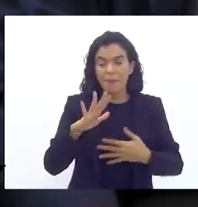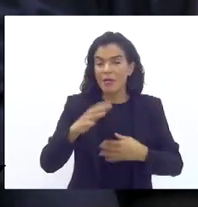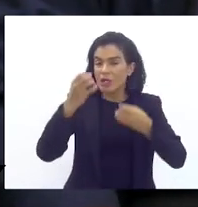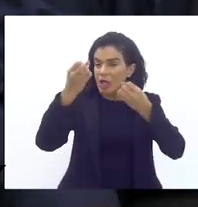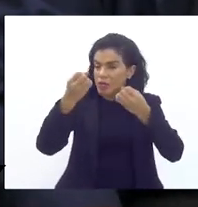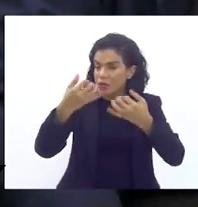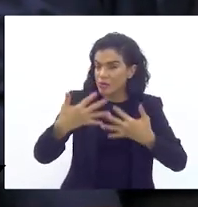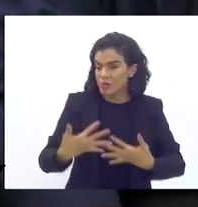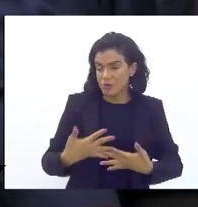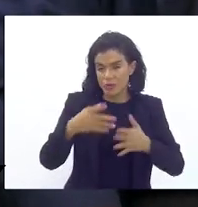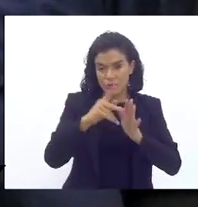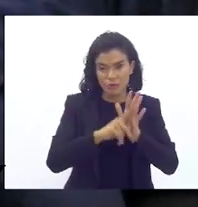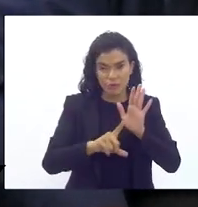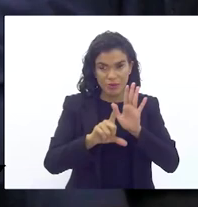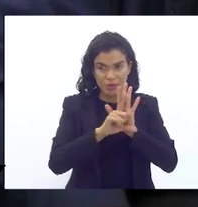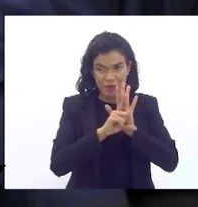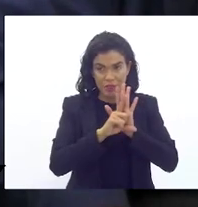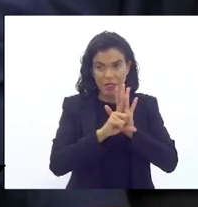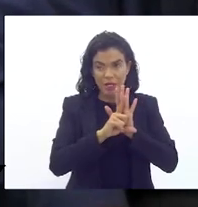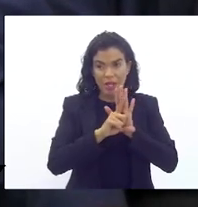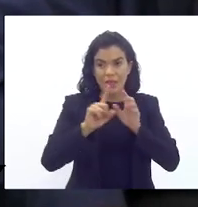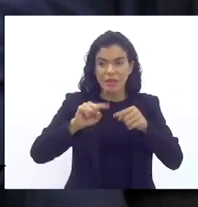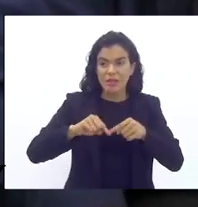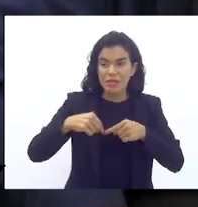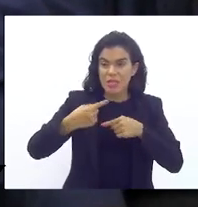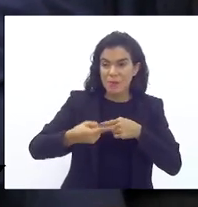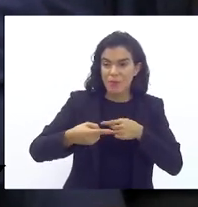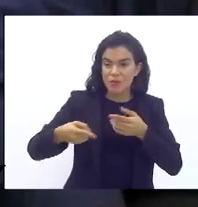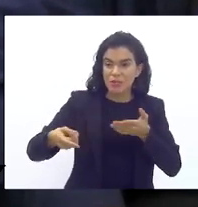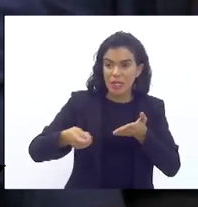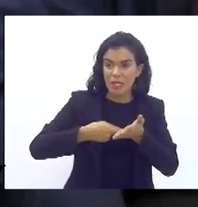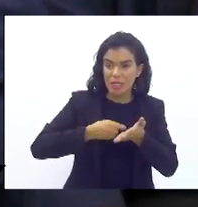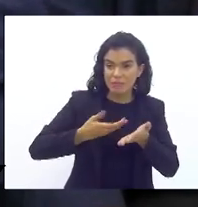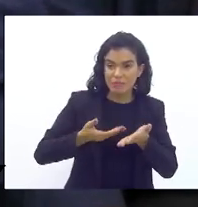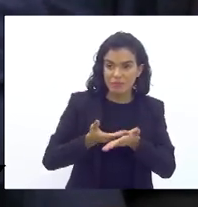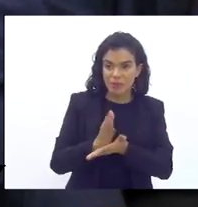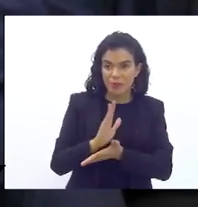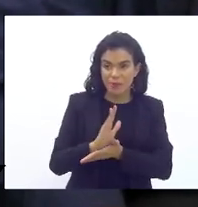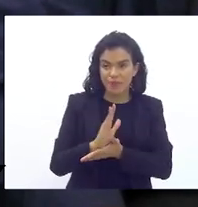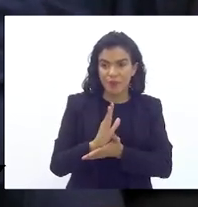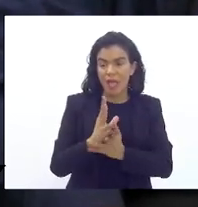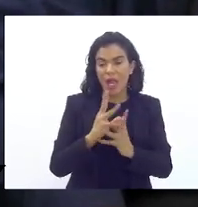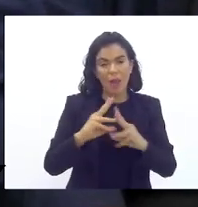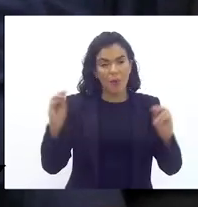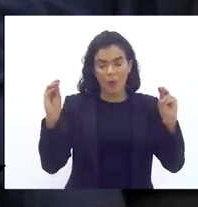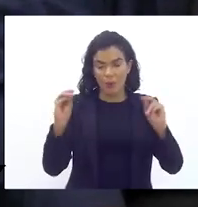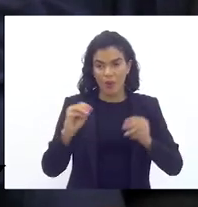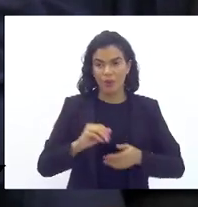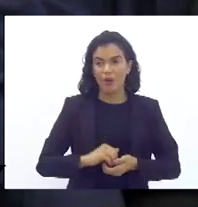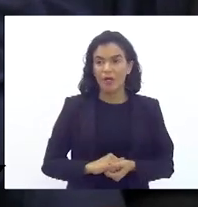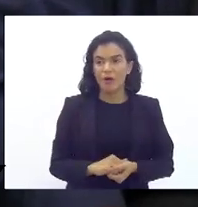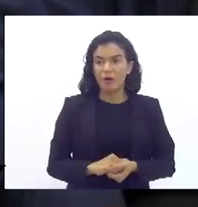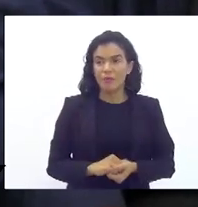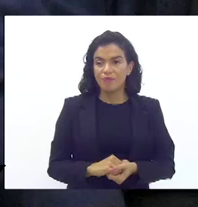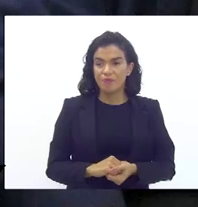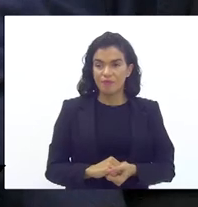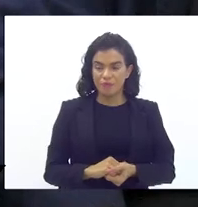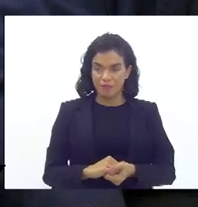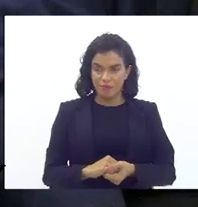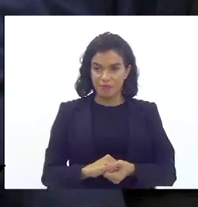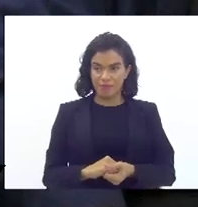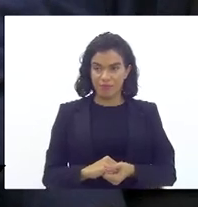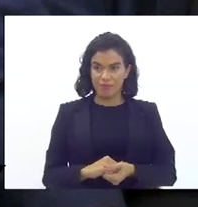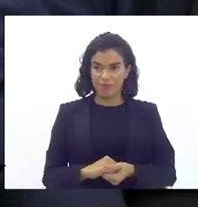justificativa de um projeto de lei depois que ele é sancionado foi-se ficou no